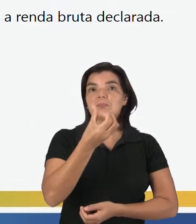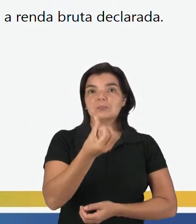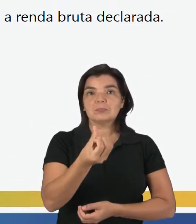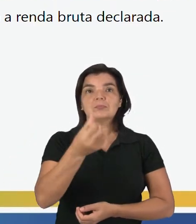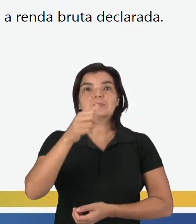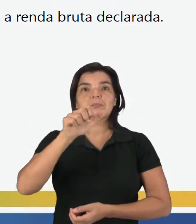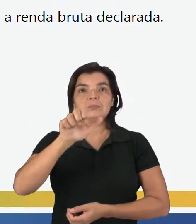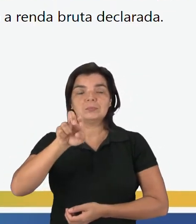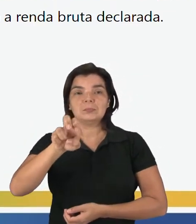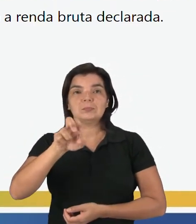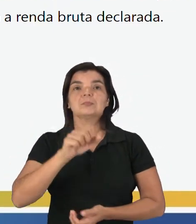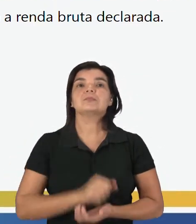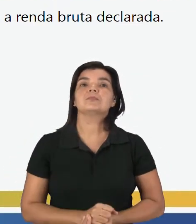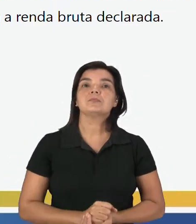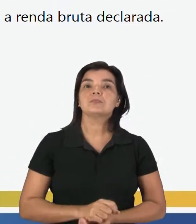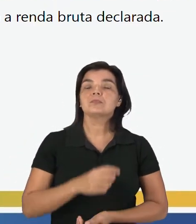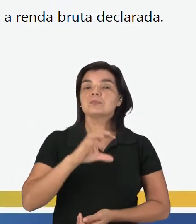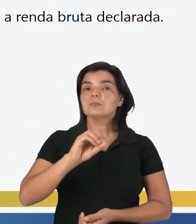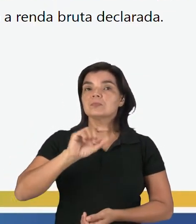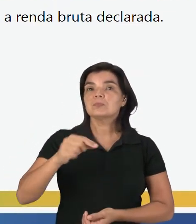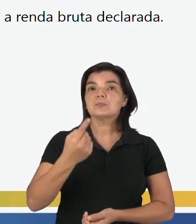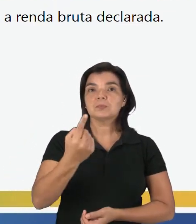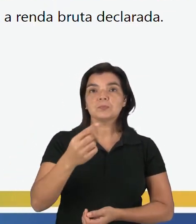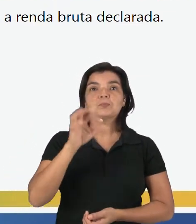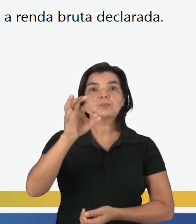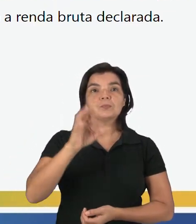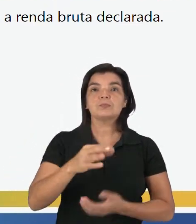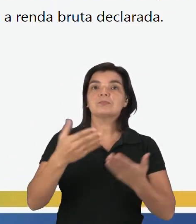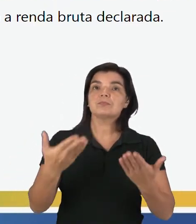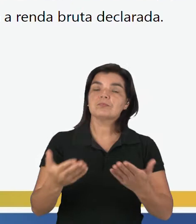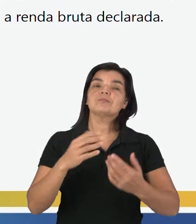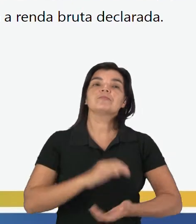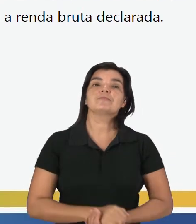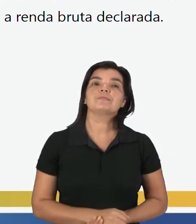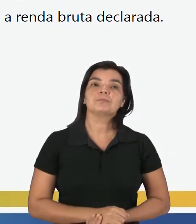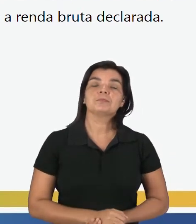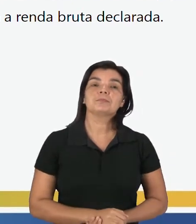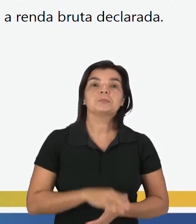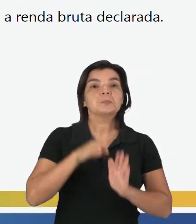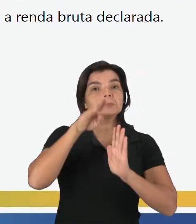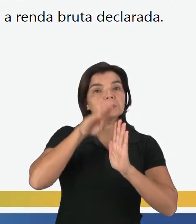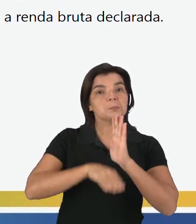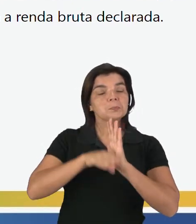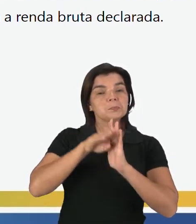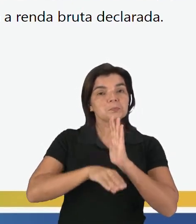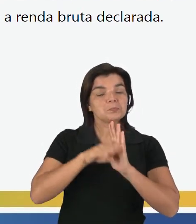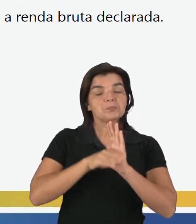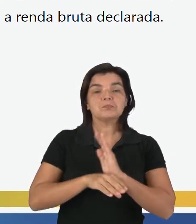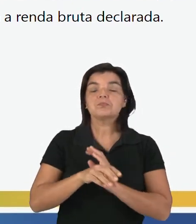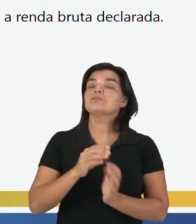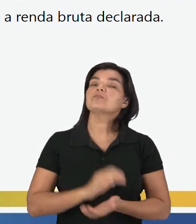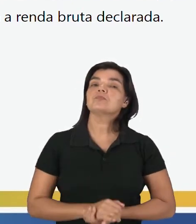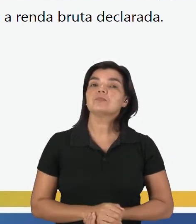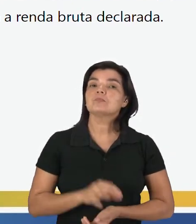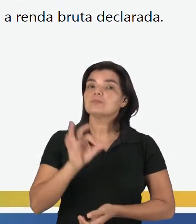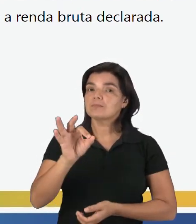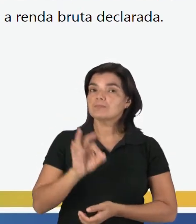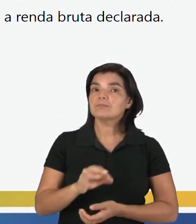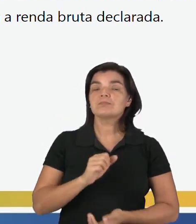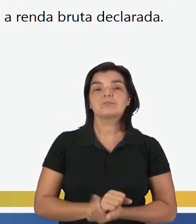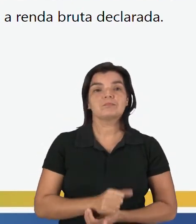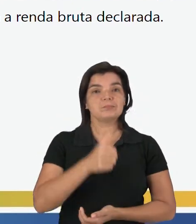34.165 e o 0,1% que eu citei agora, quer dizer, menos de 0,5% ganham